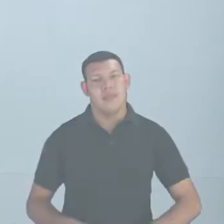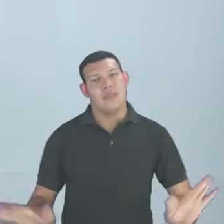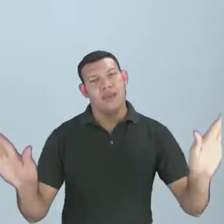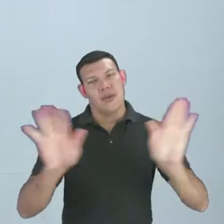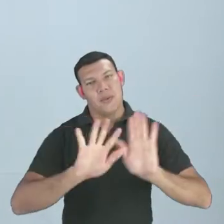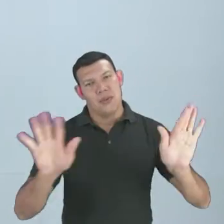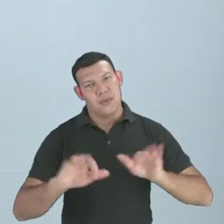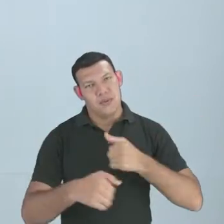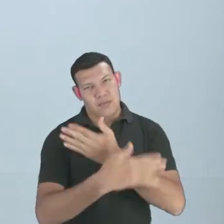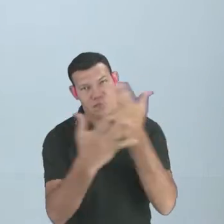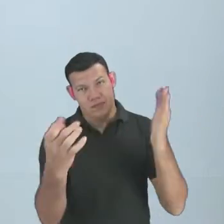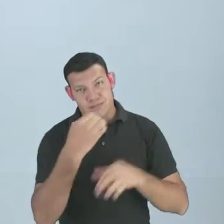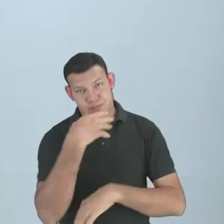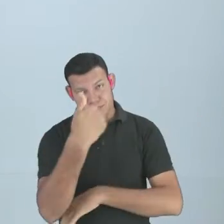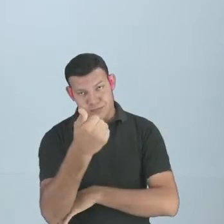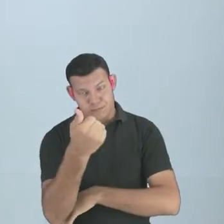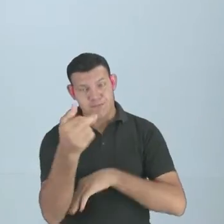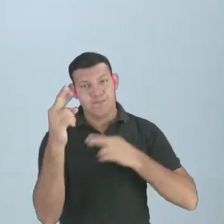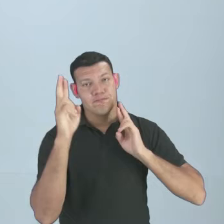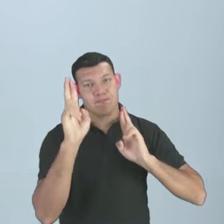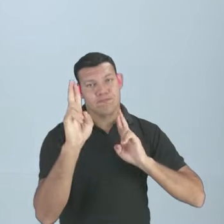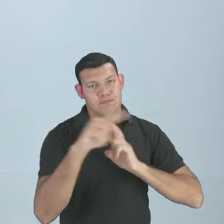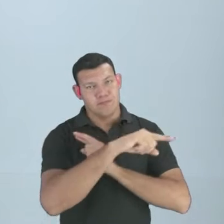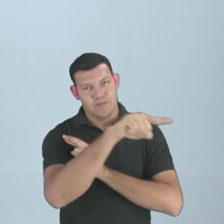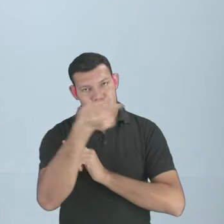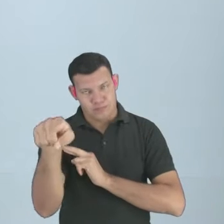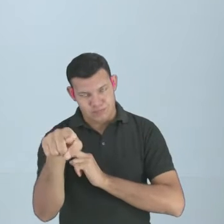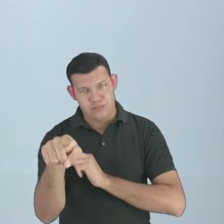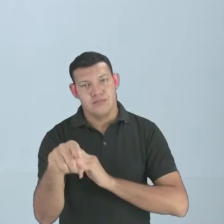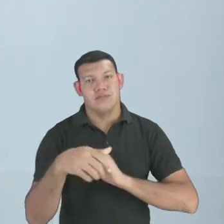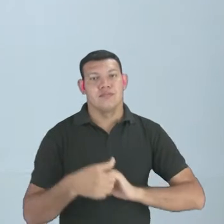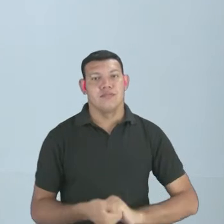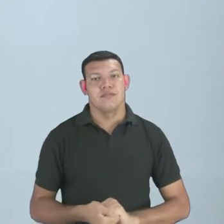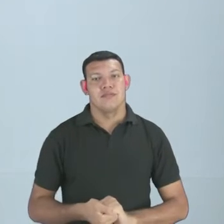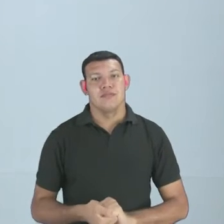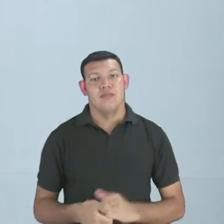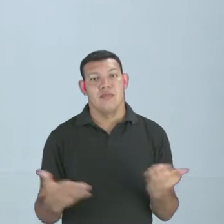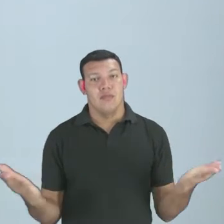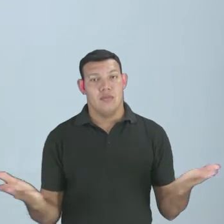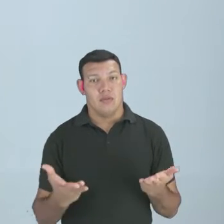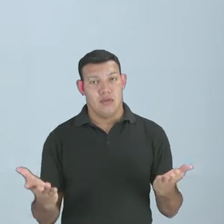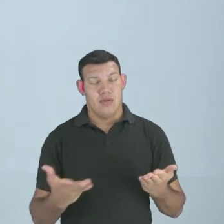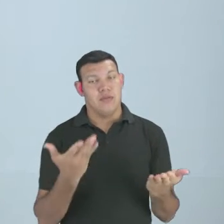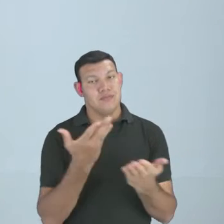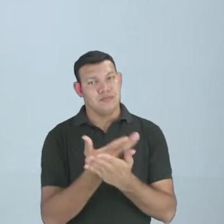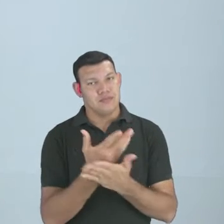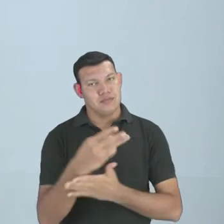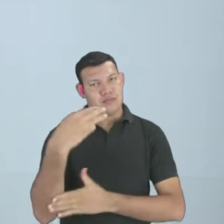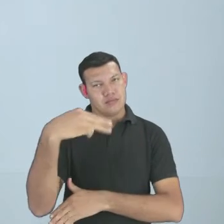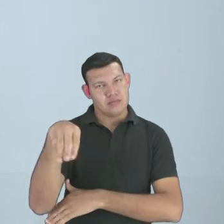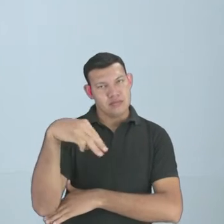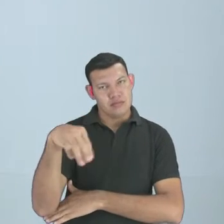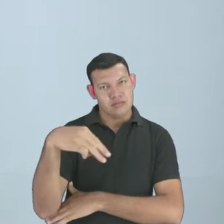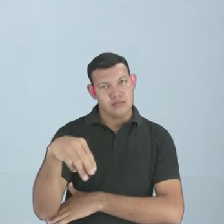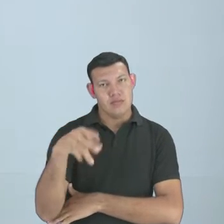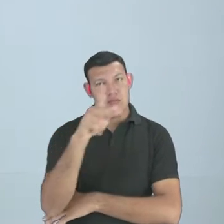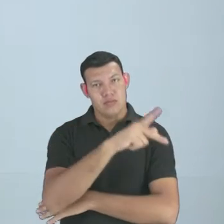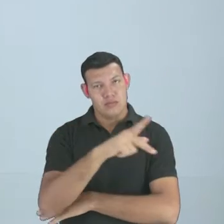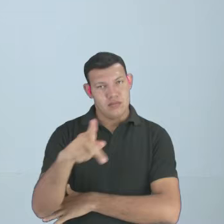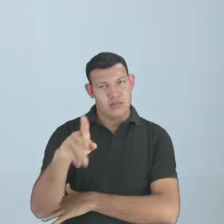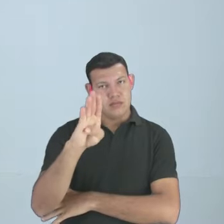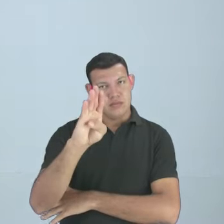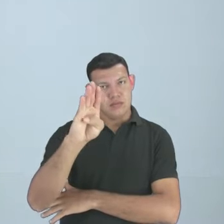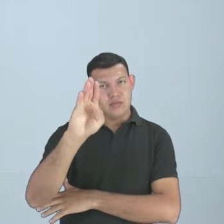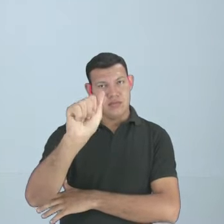o Olá pessoal tudo bem Eu espero que esteja tudo bem com vocês hoje nós vamos a mais uma aula de matemática meu nome é